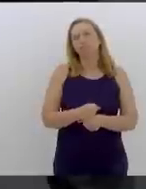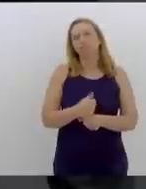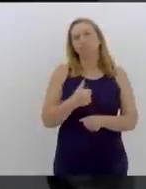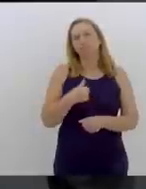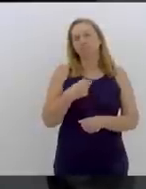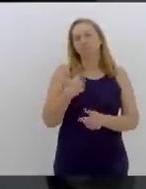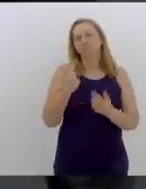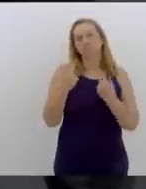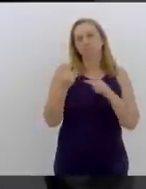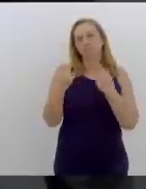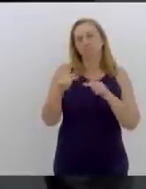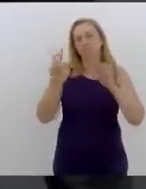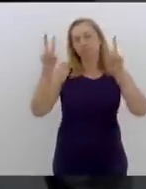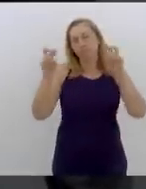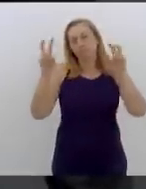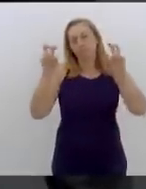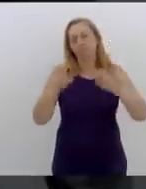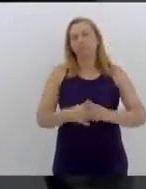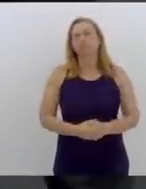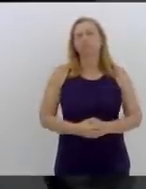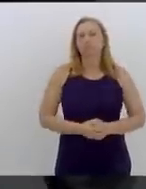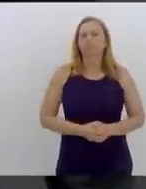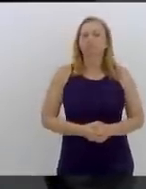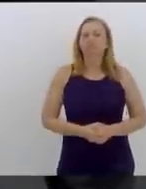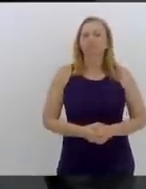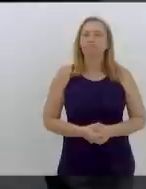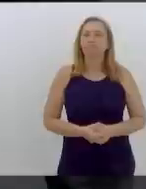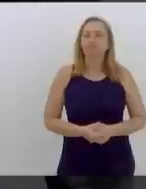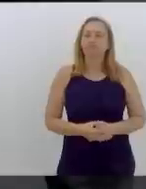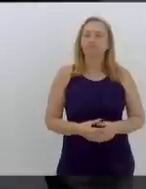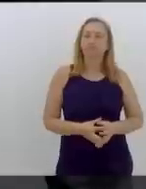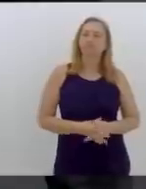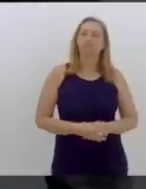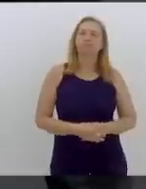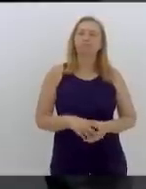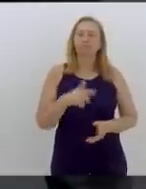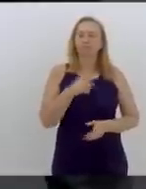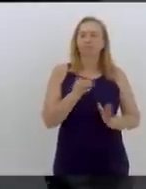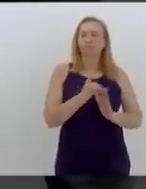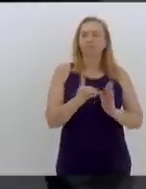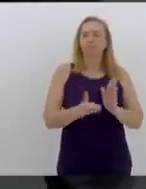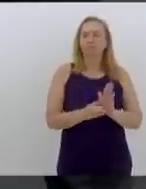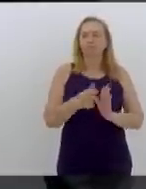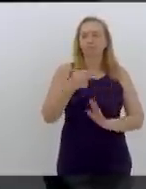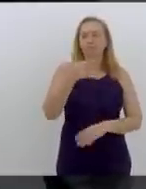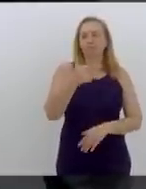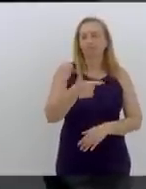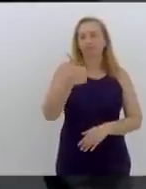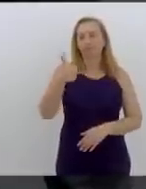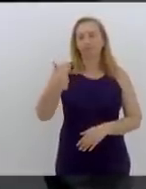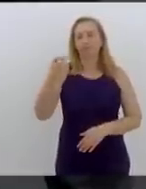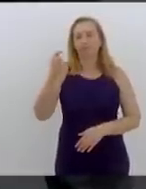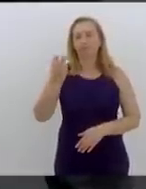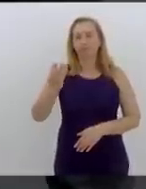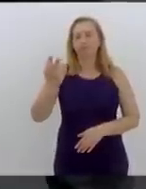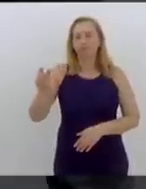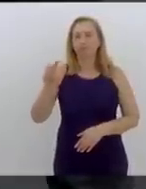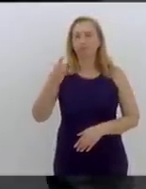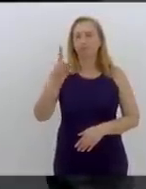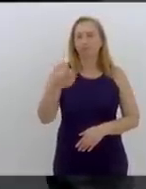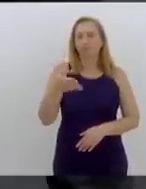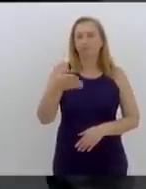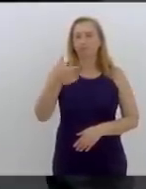venho questionando sobre a perda da pretensão punitiva dentro do Decreto 2155/78 artigo 17